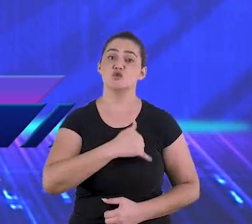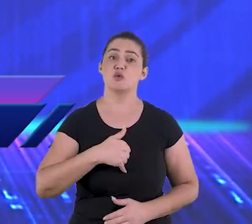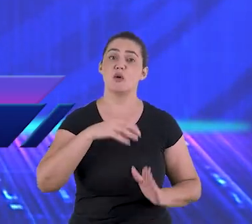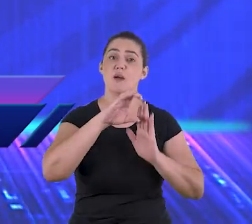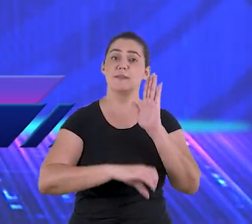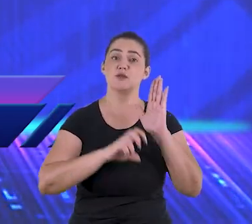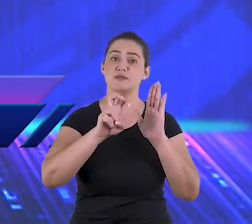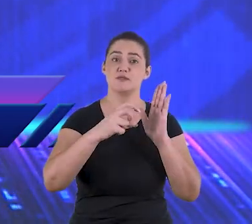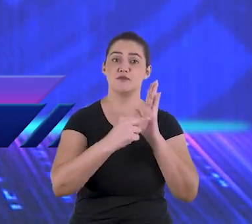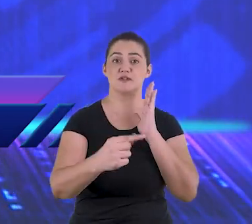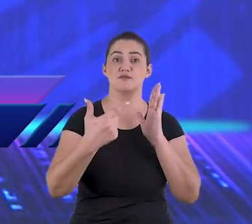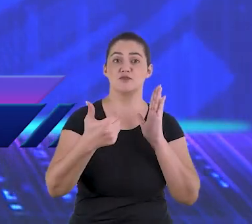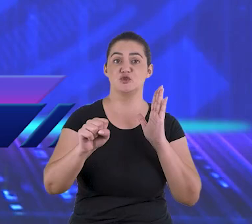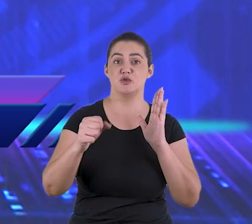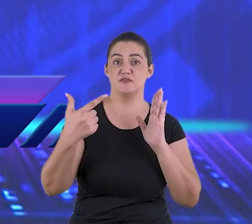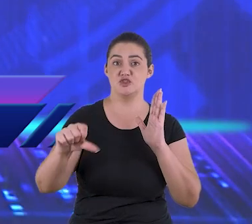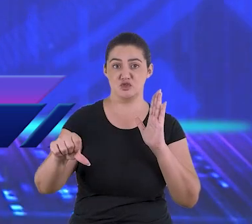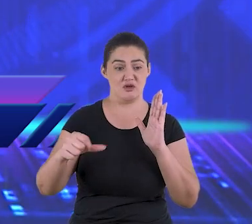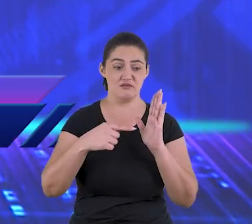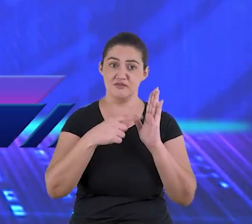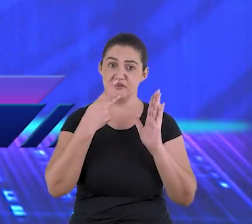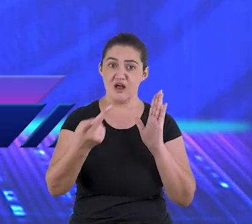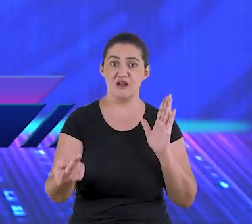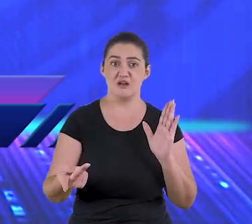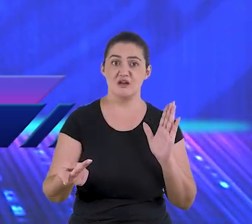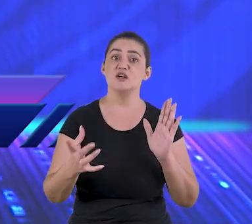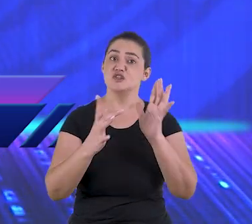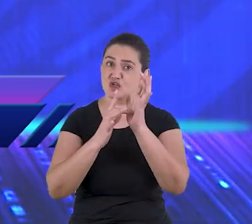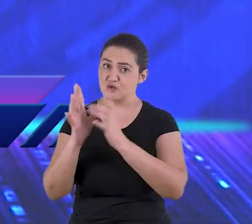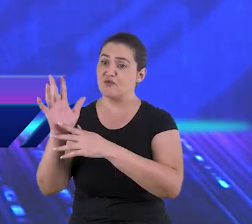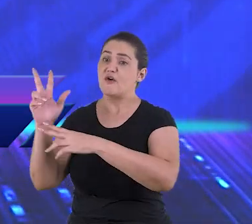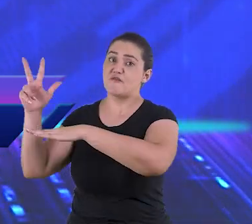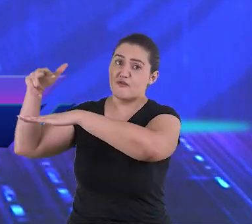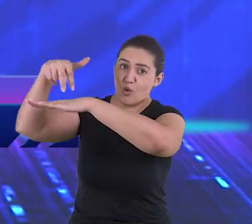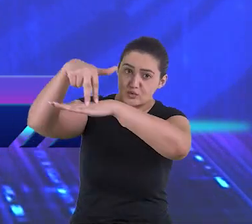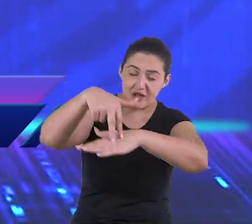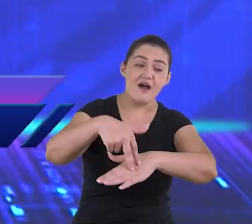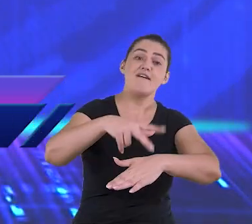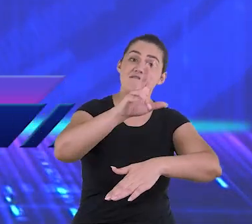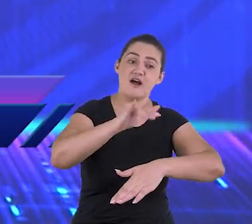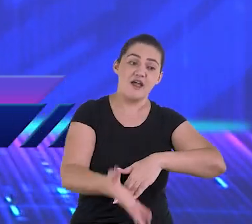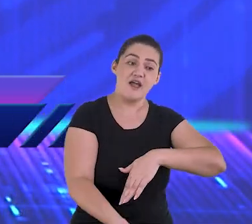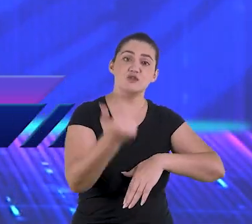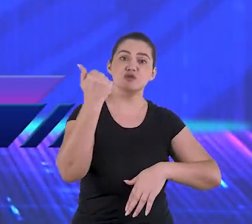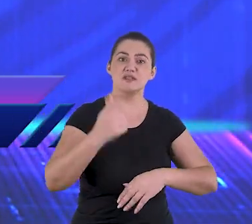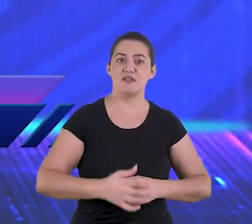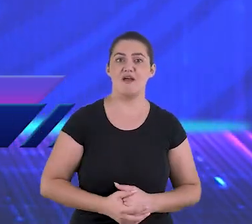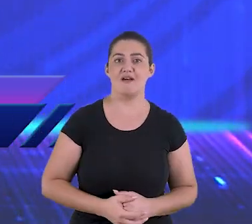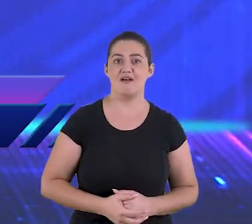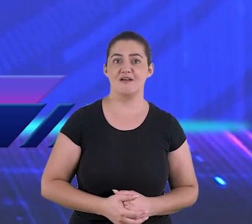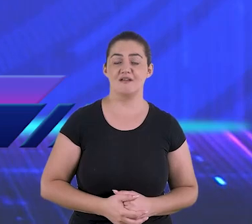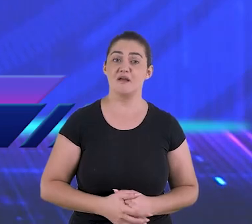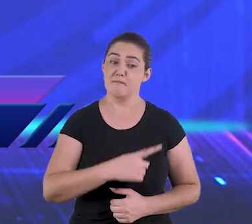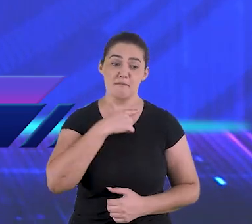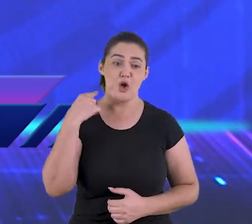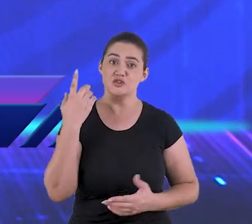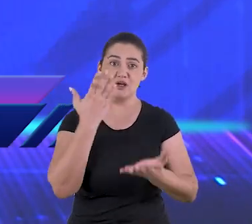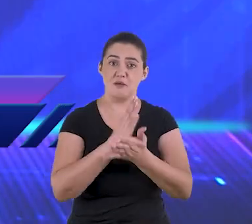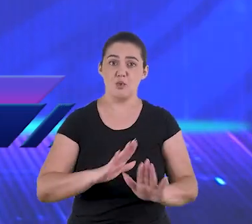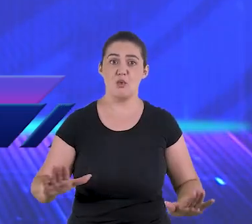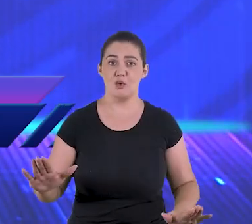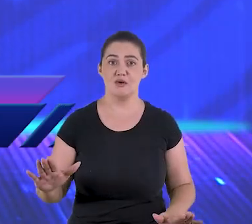dos túmulos e cumprir aquilo que ele falou em João capítulo 5, versos 28 e 29? É claro que não. Jesus Cristo vai voltar